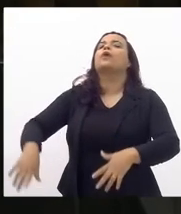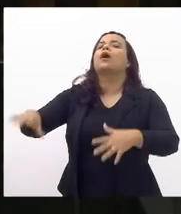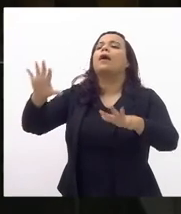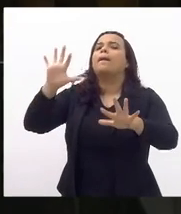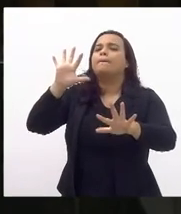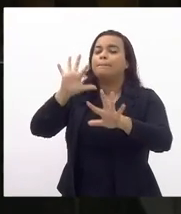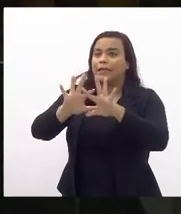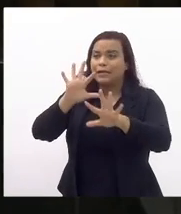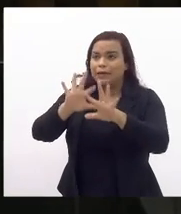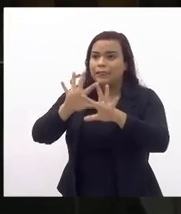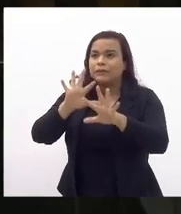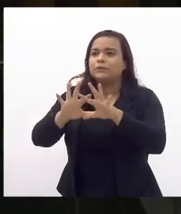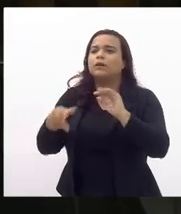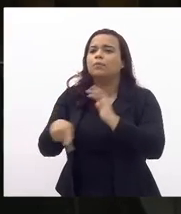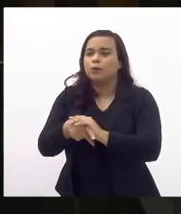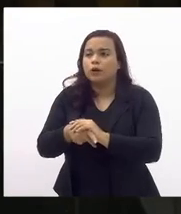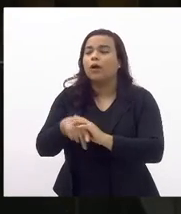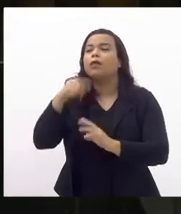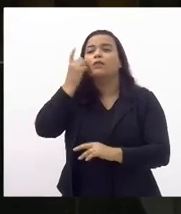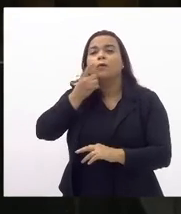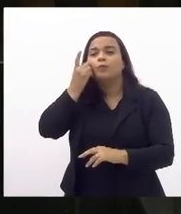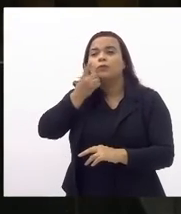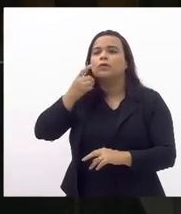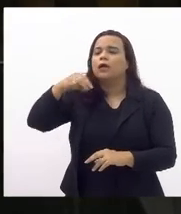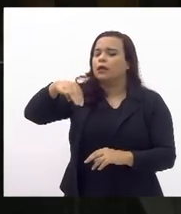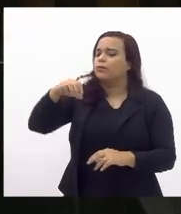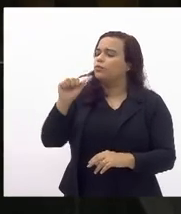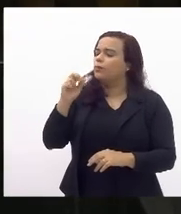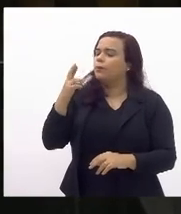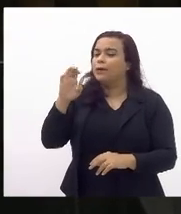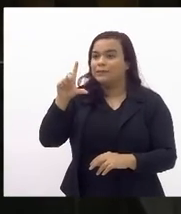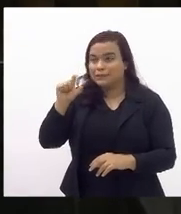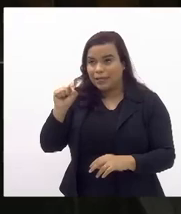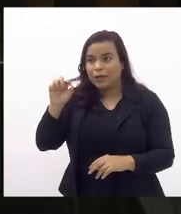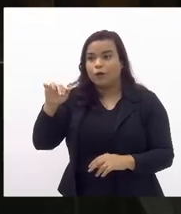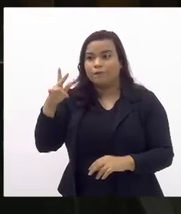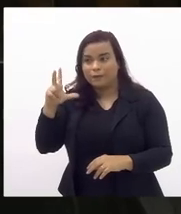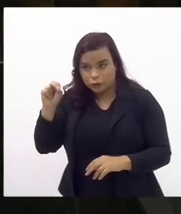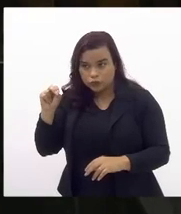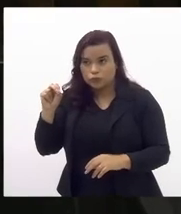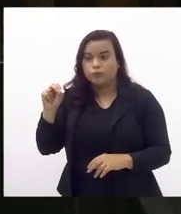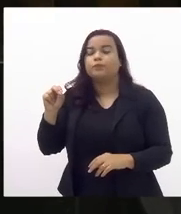E chamo de milícia porque a utilização de força armada